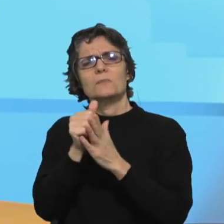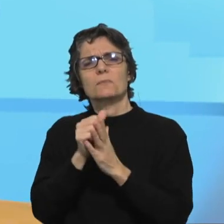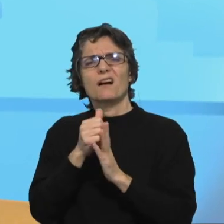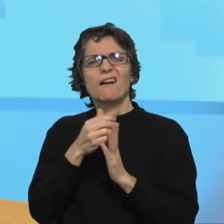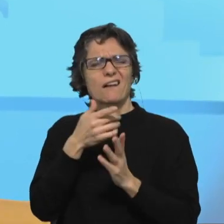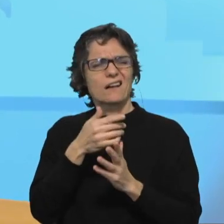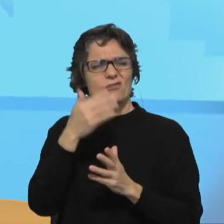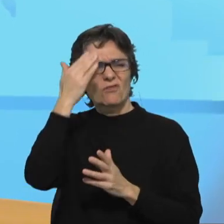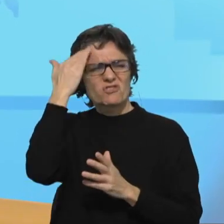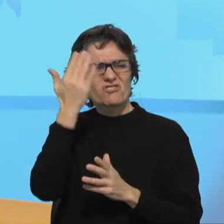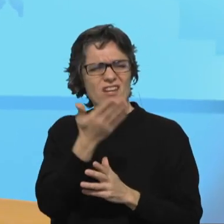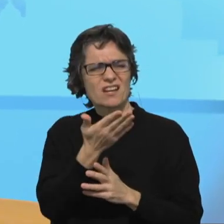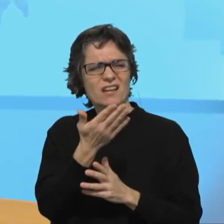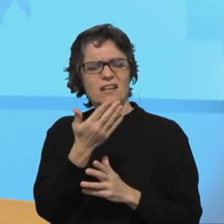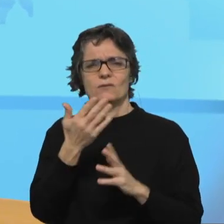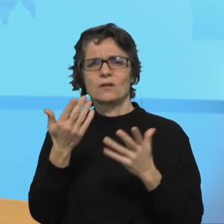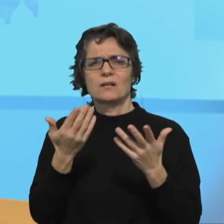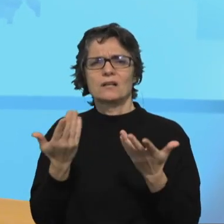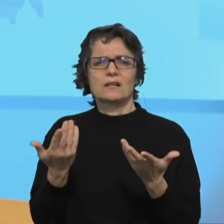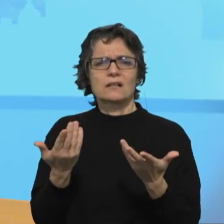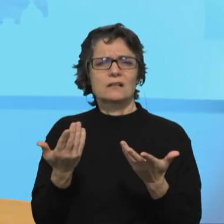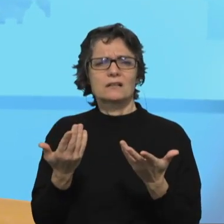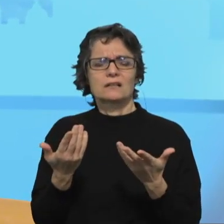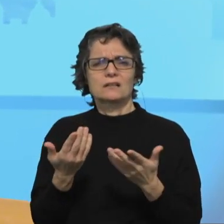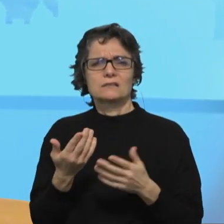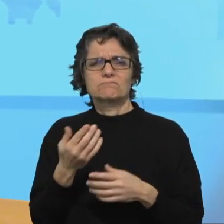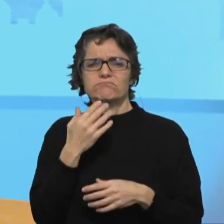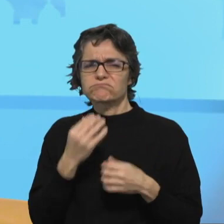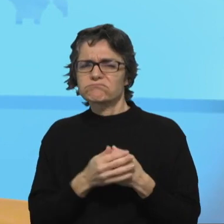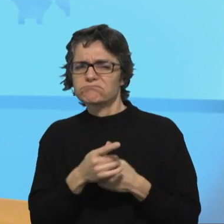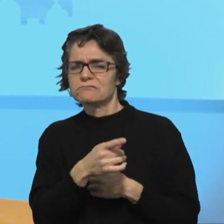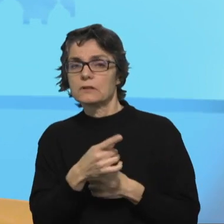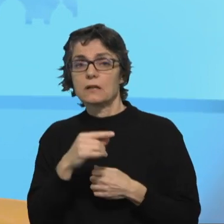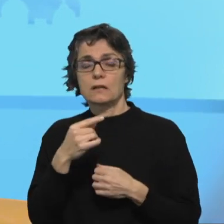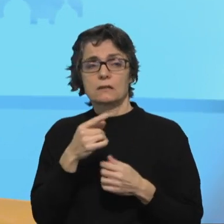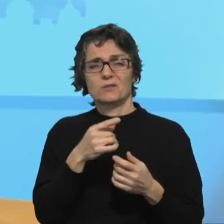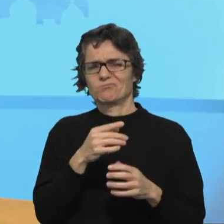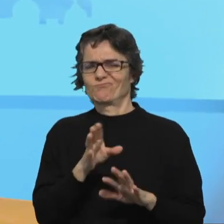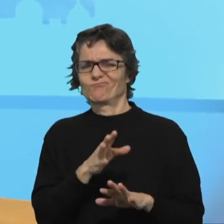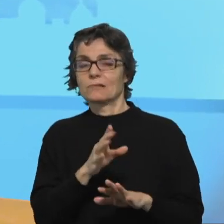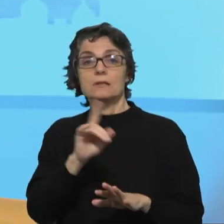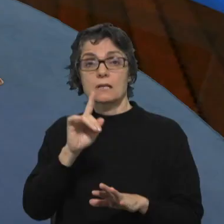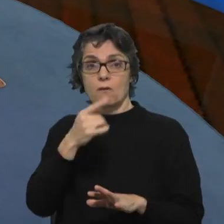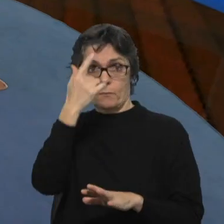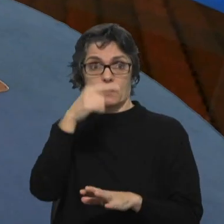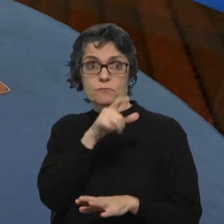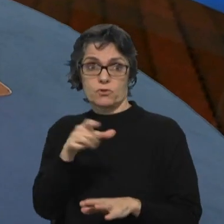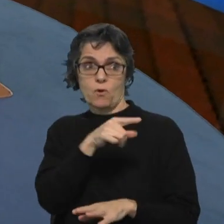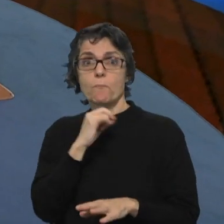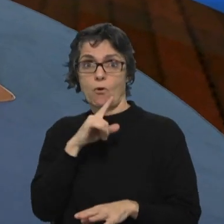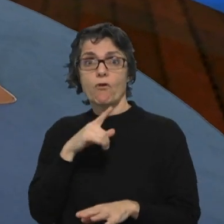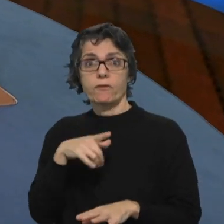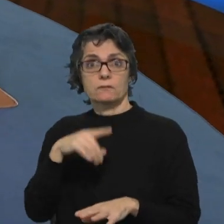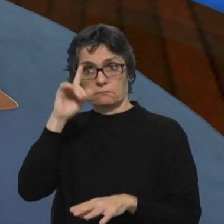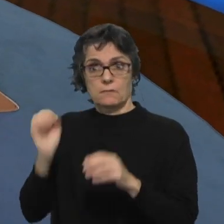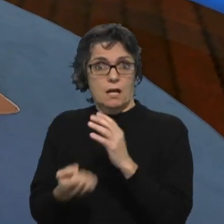Há catequistas com alguma idade e plenamente criativos e capazes de lidar com desafios novos. Sim,